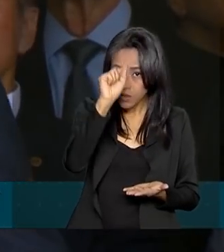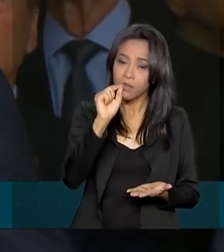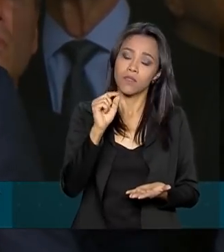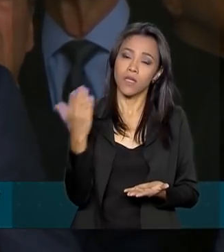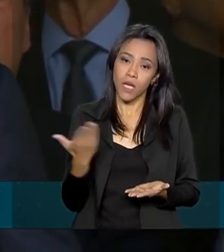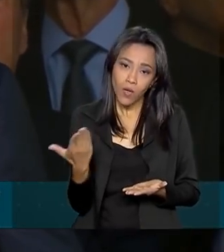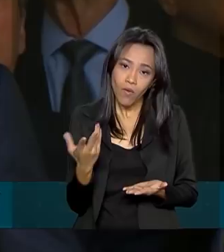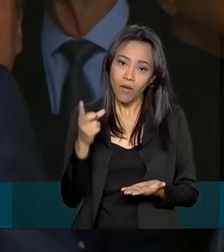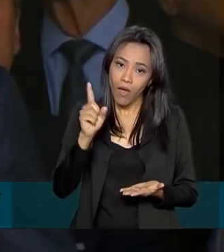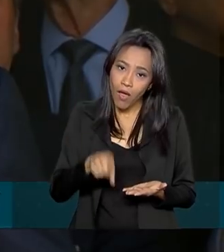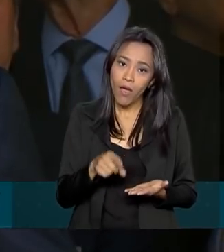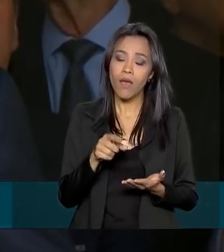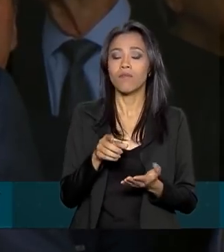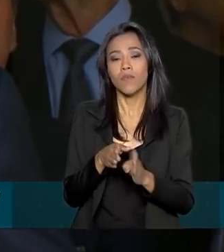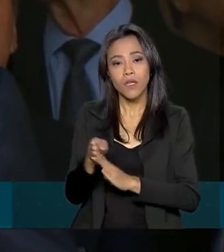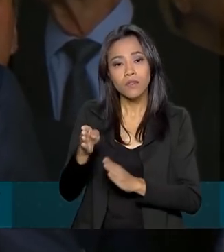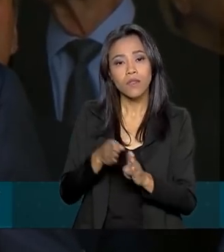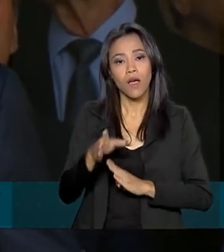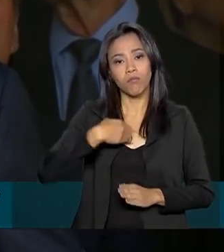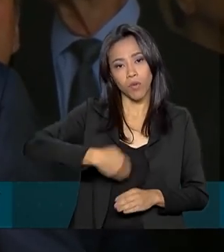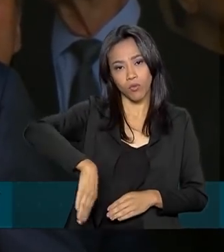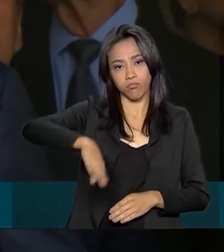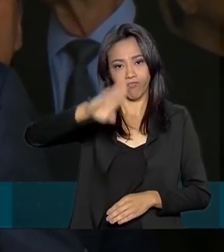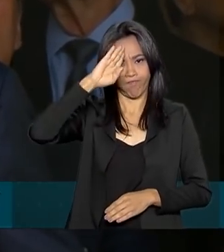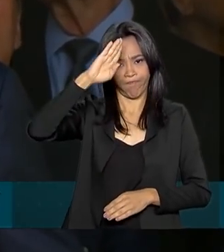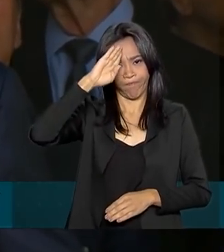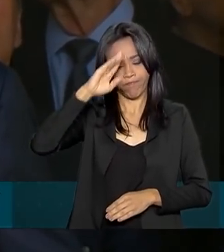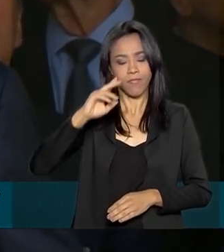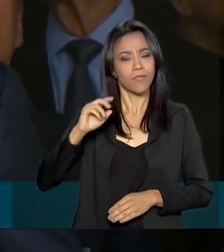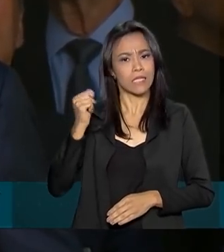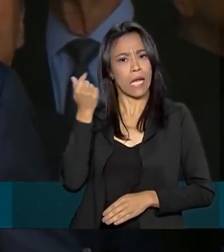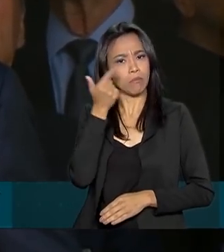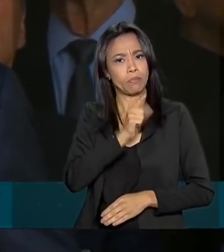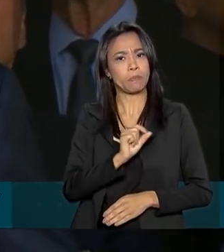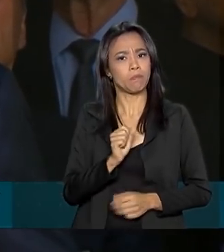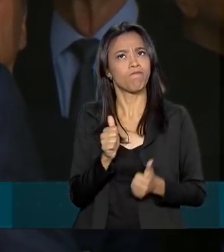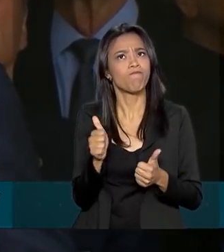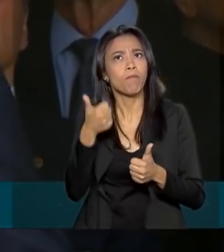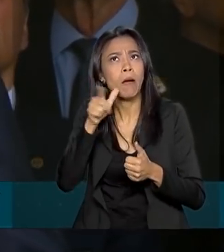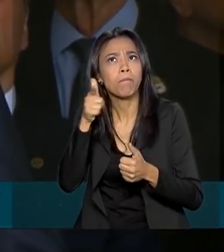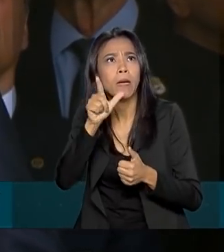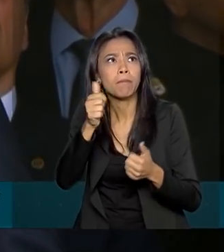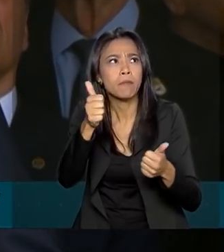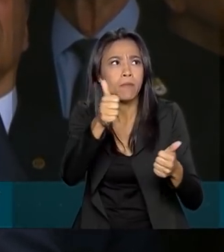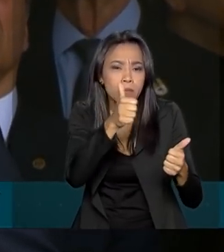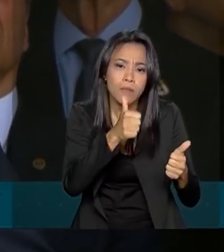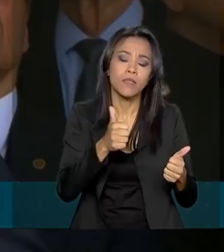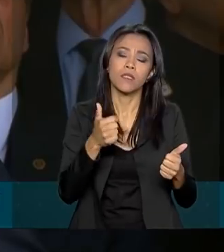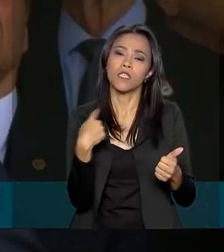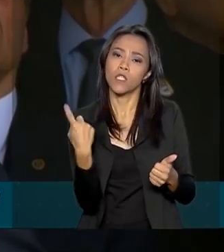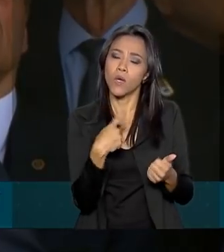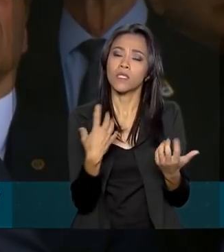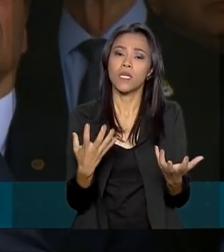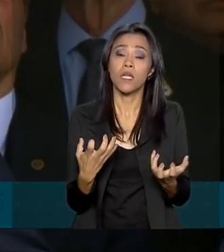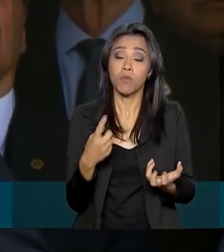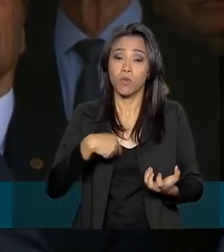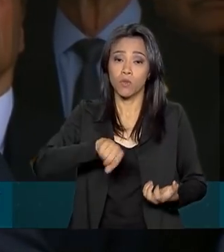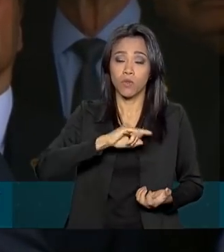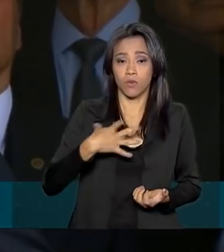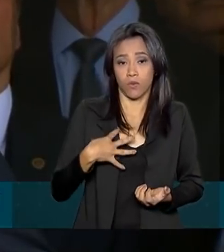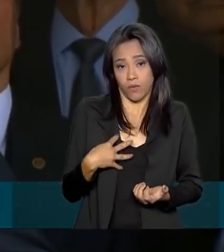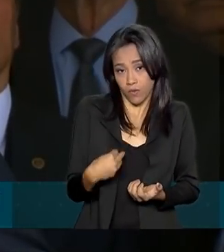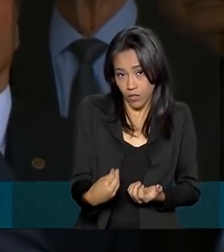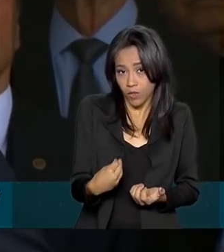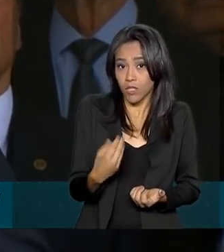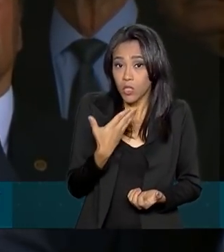Brasil, algo que deu certo, que nós queremos, todos aqui presentes, que os nossos filhos